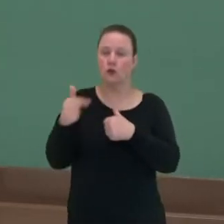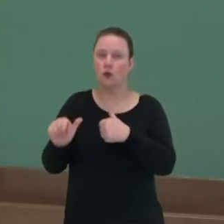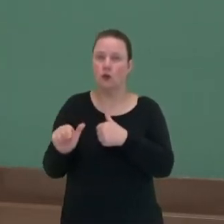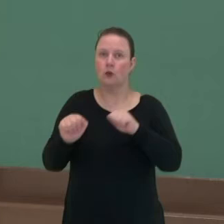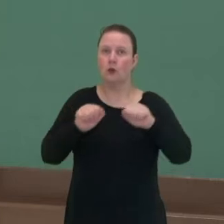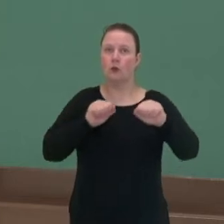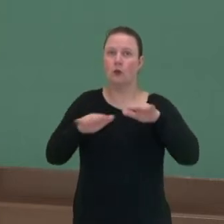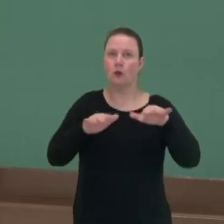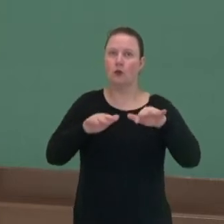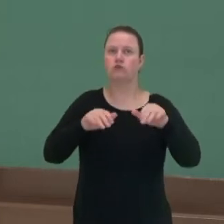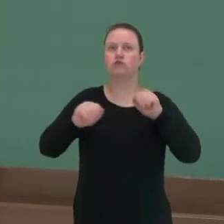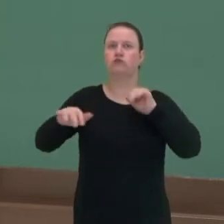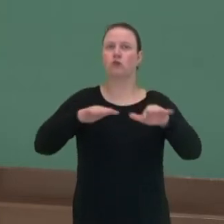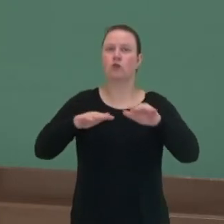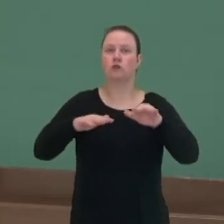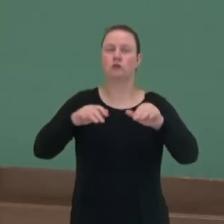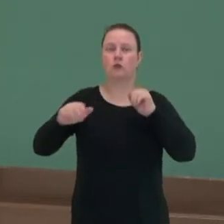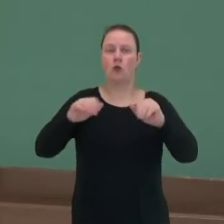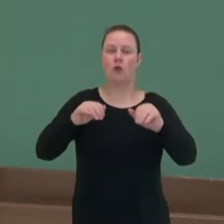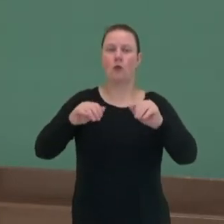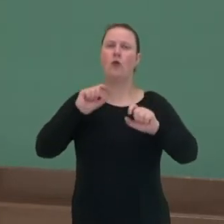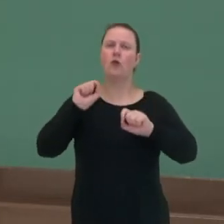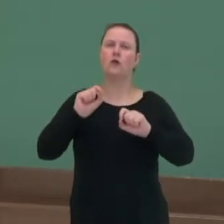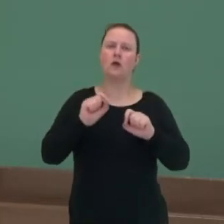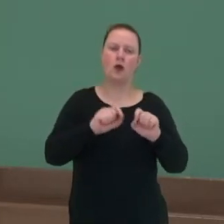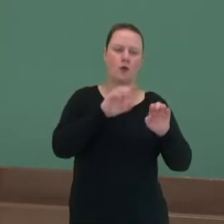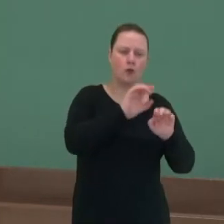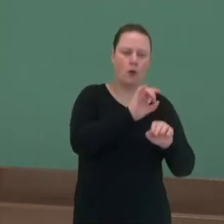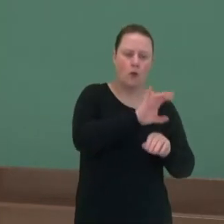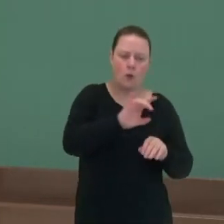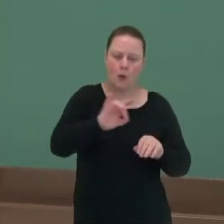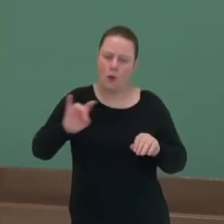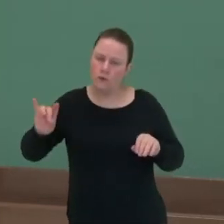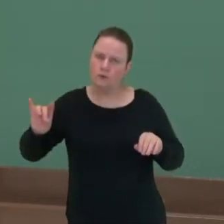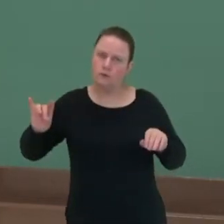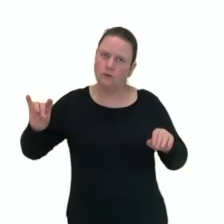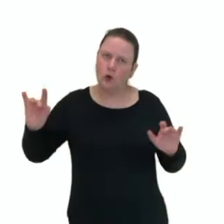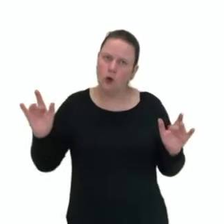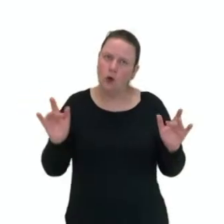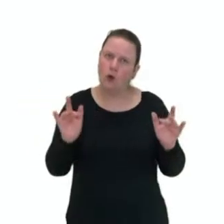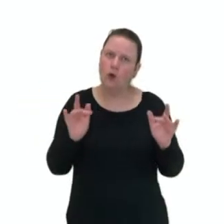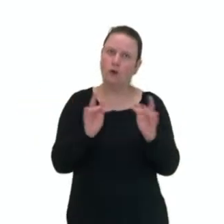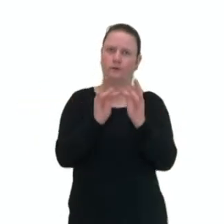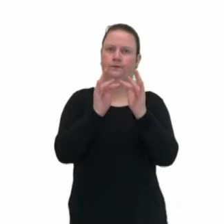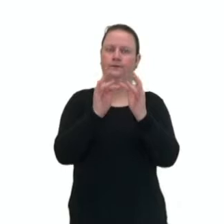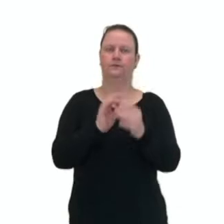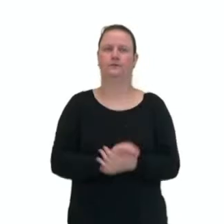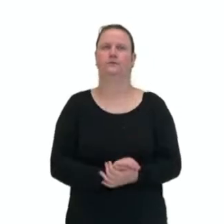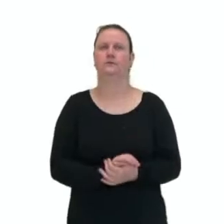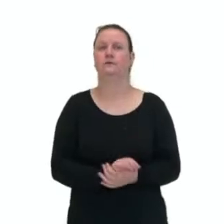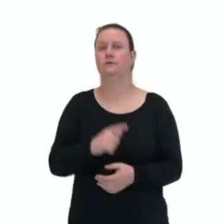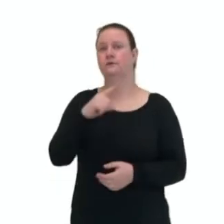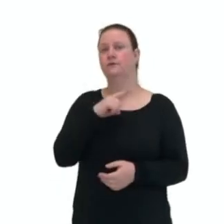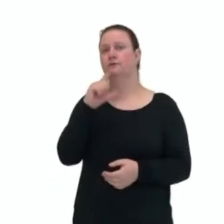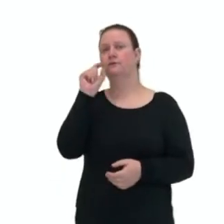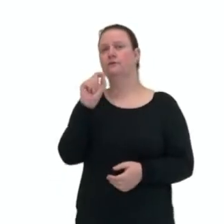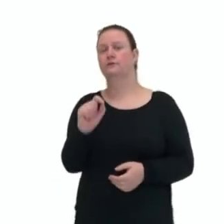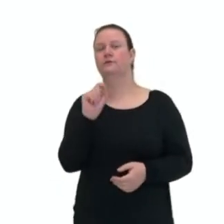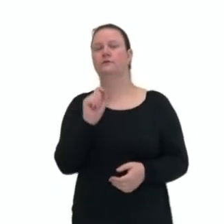começa, e o do lado começa, e é uma reação em cadeia. Esse vai e vem forma a onda